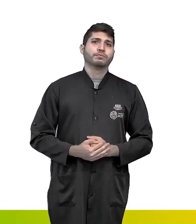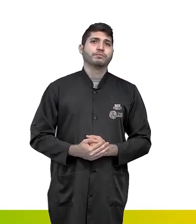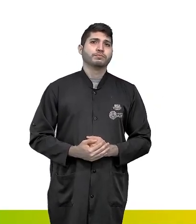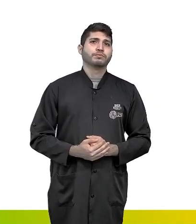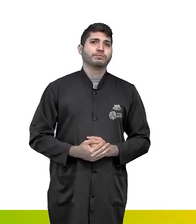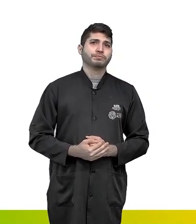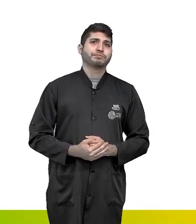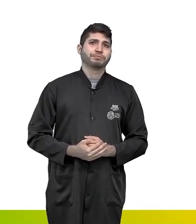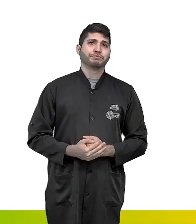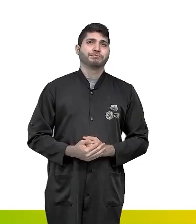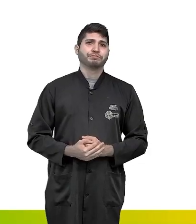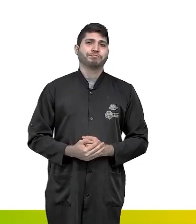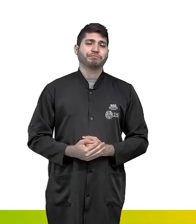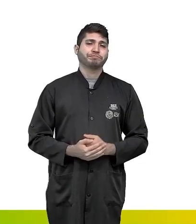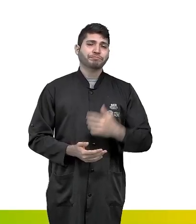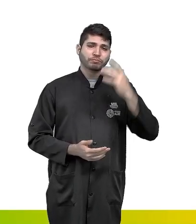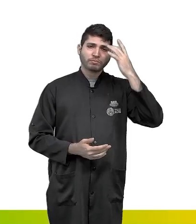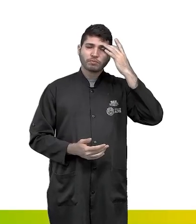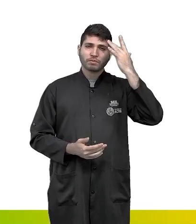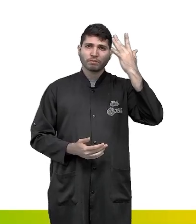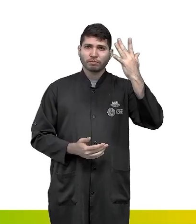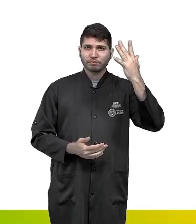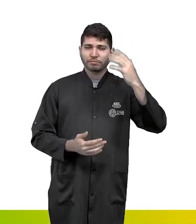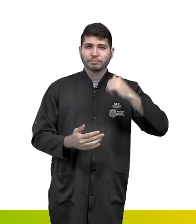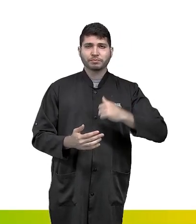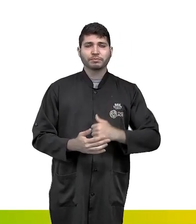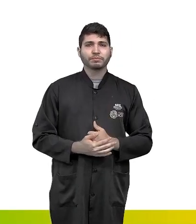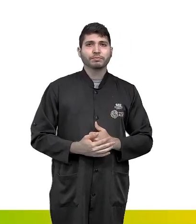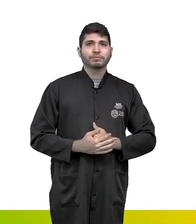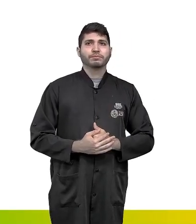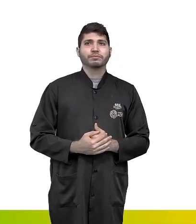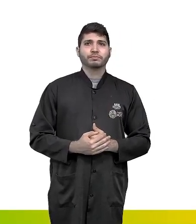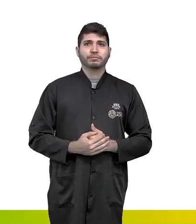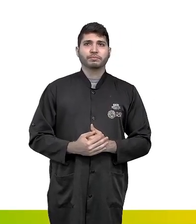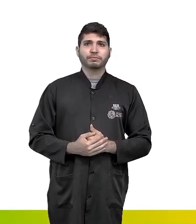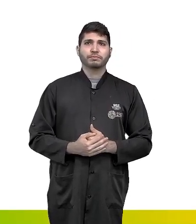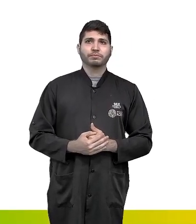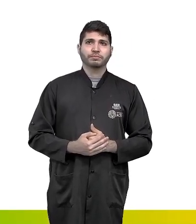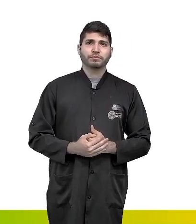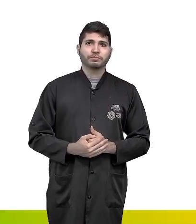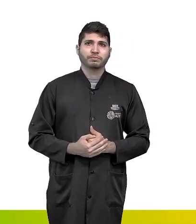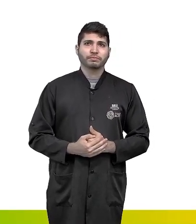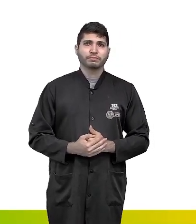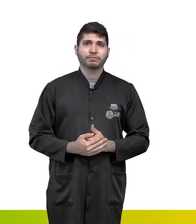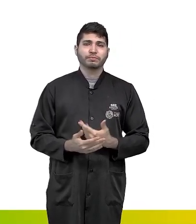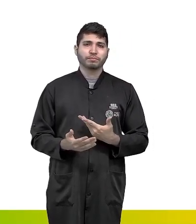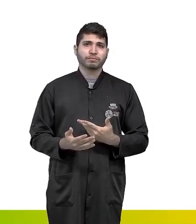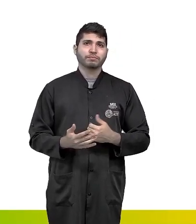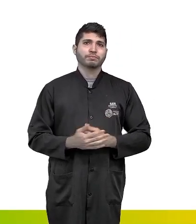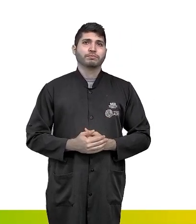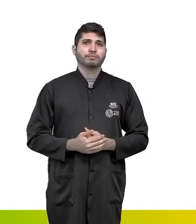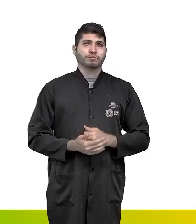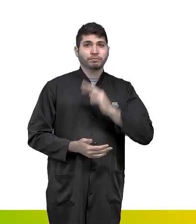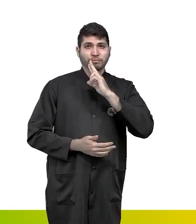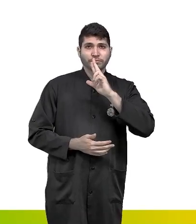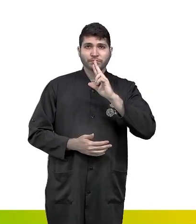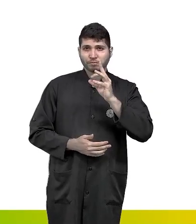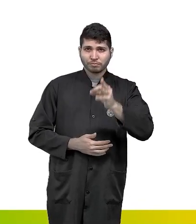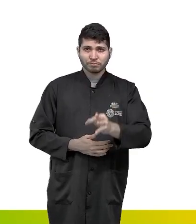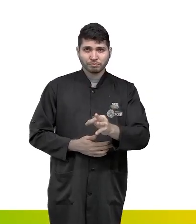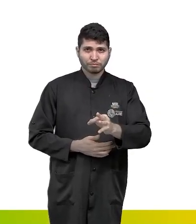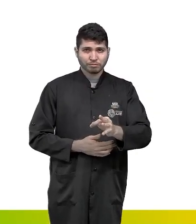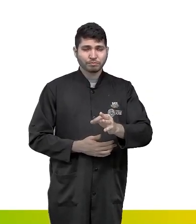gente? Essa é bem fácil, não tem como errar. O gabarito dessa nossa questão é a letra